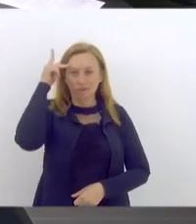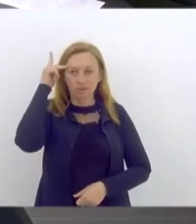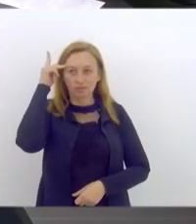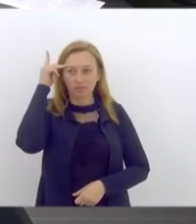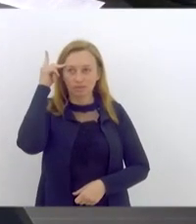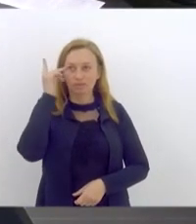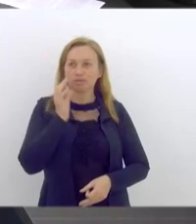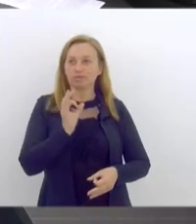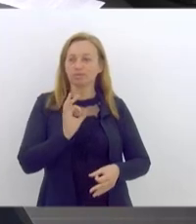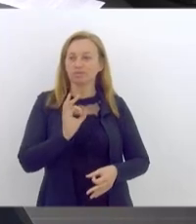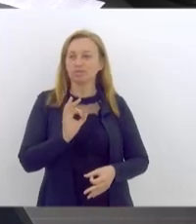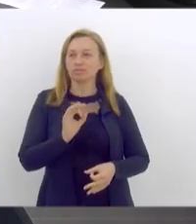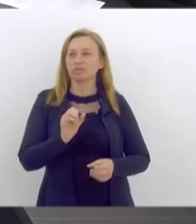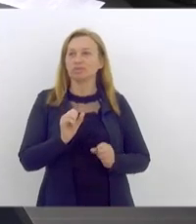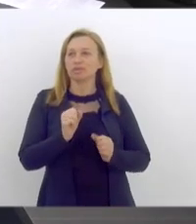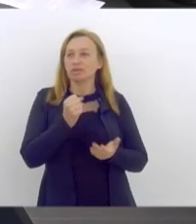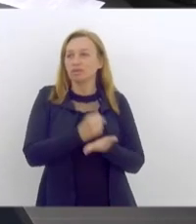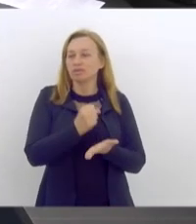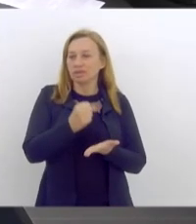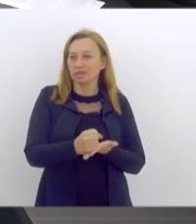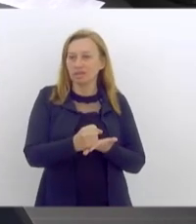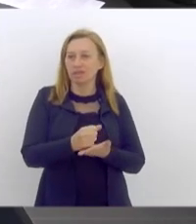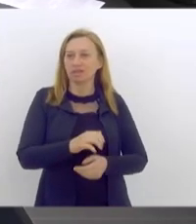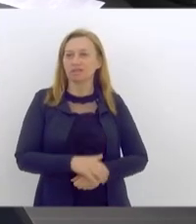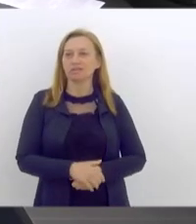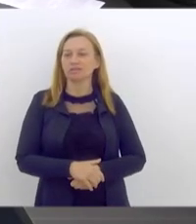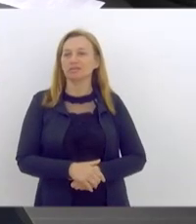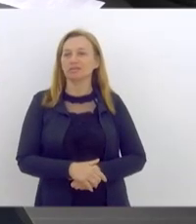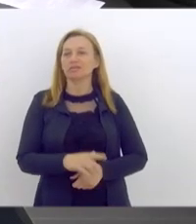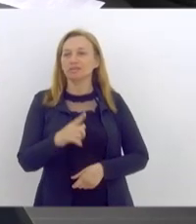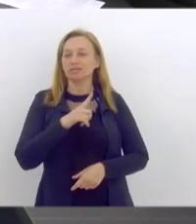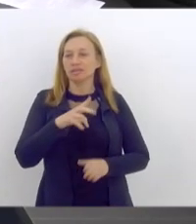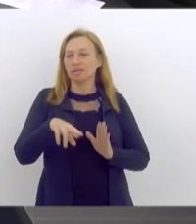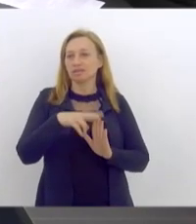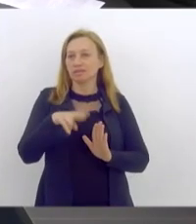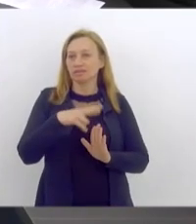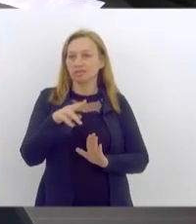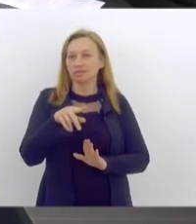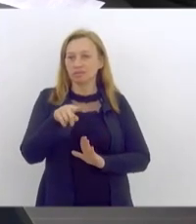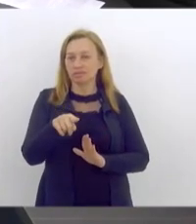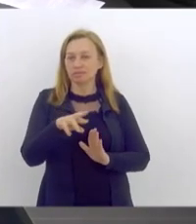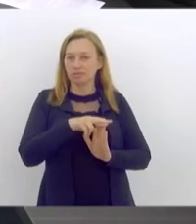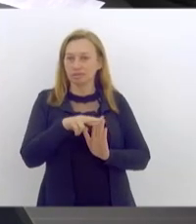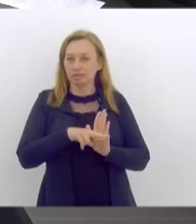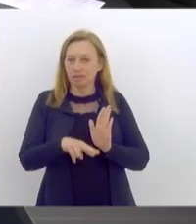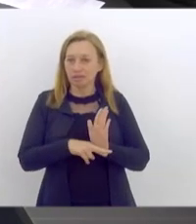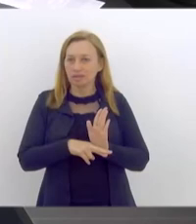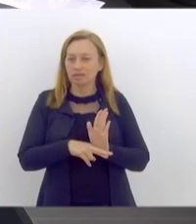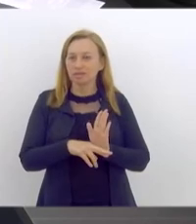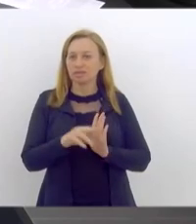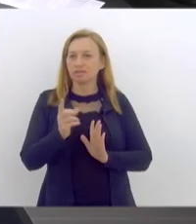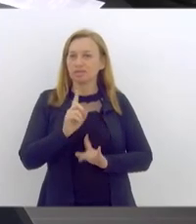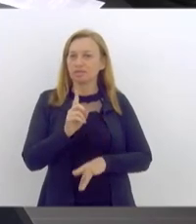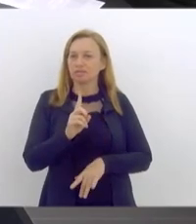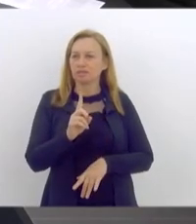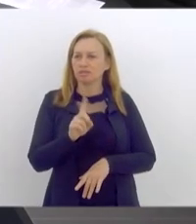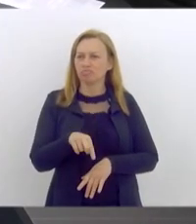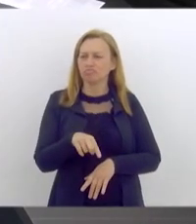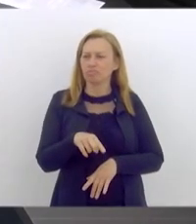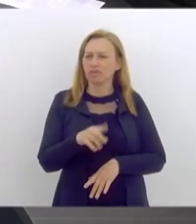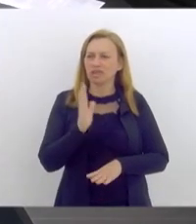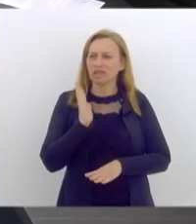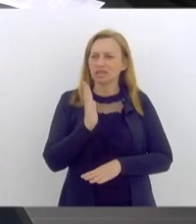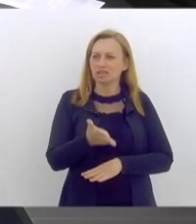podem ser contratados como correspondente bancário existe um Hall nessa resolução do Banco Central que não contempla diretamente